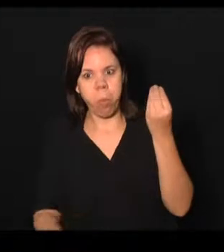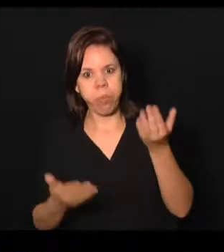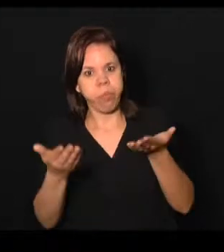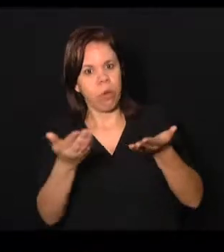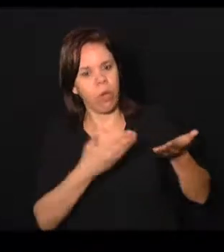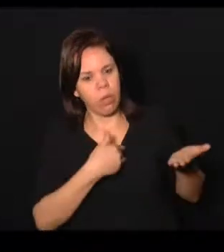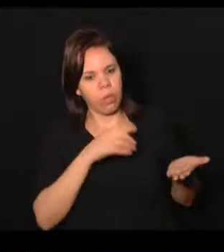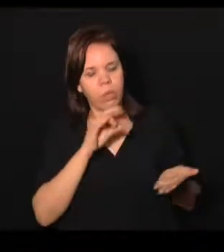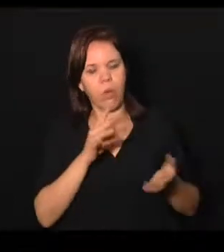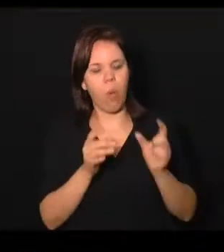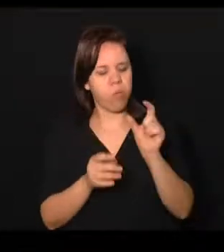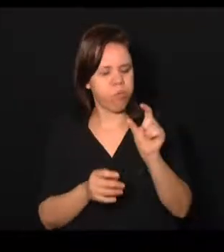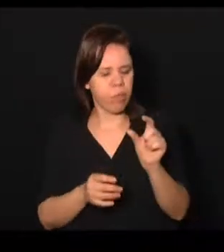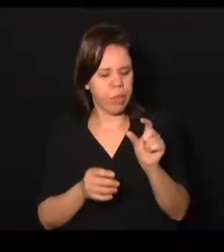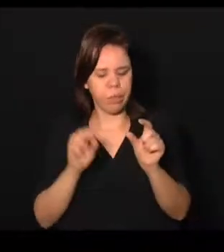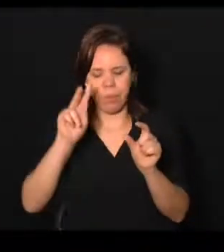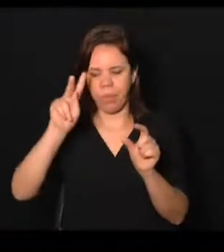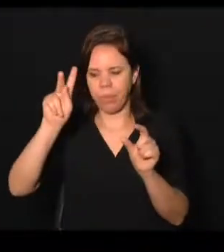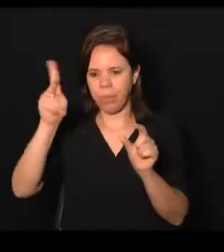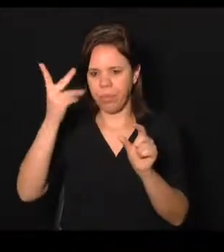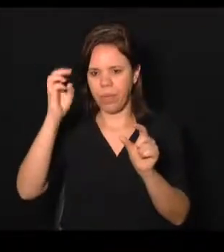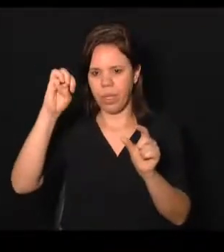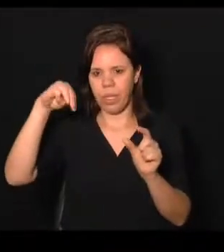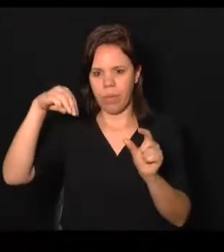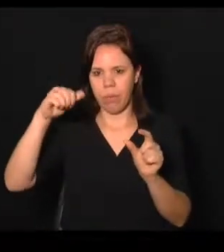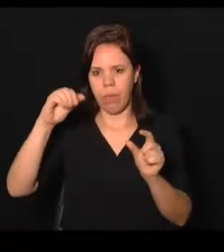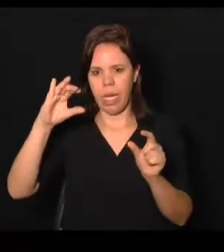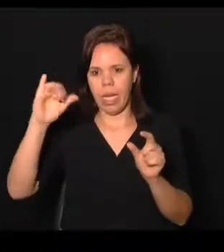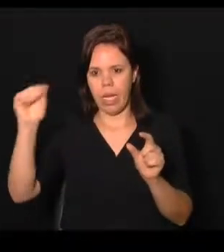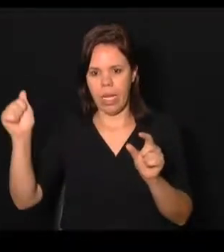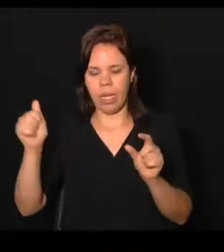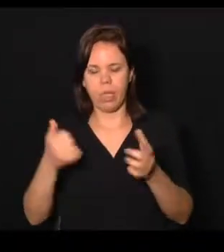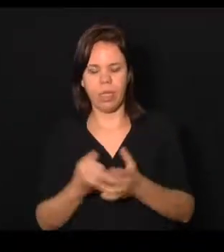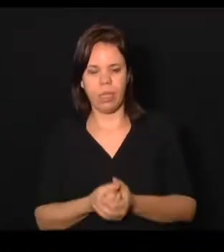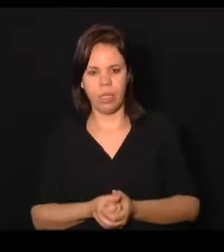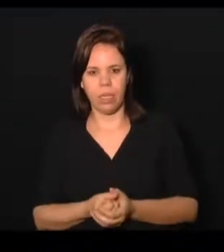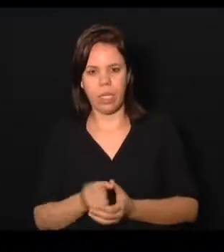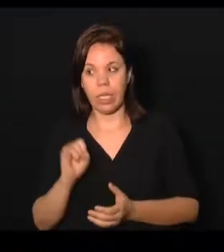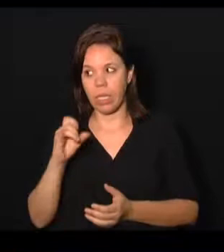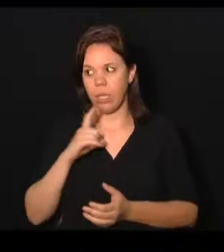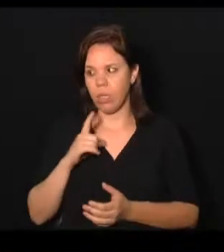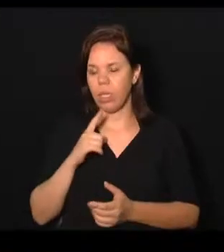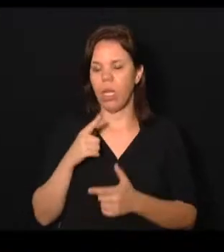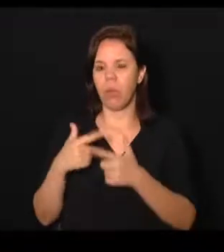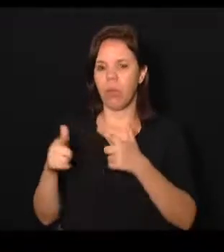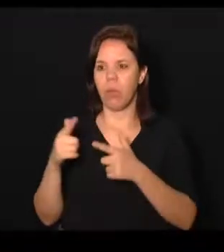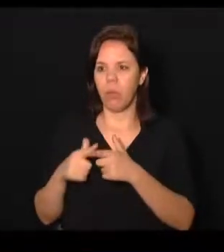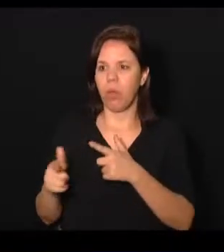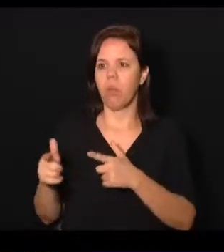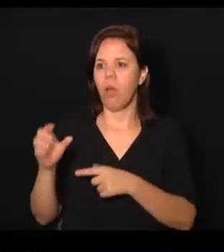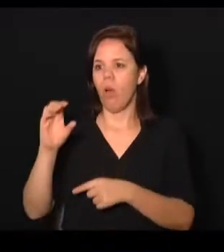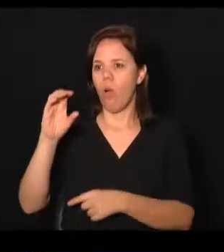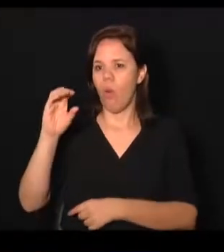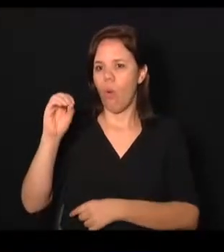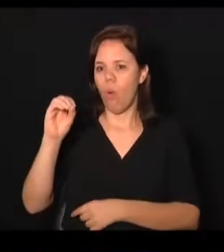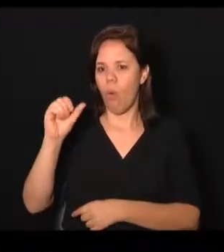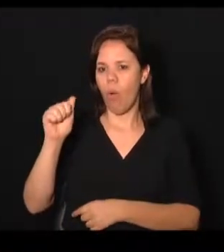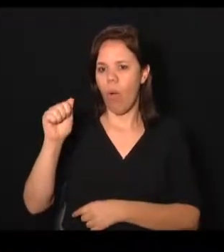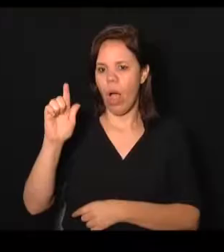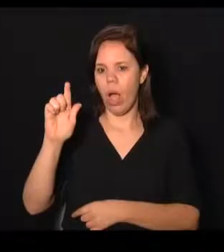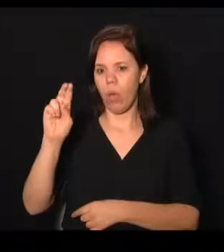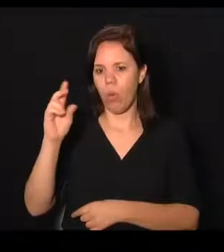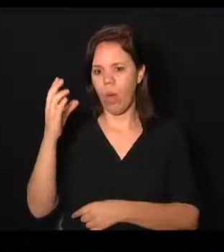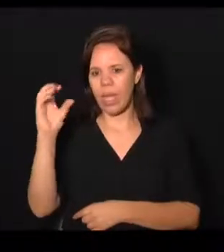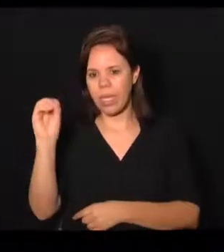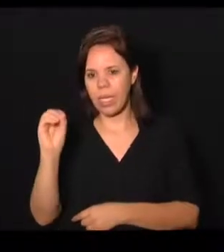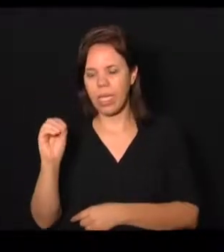que é uma fração desse sangue que foi doado. Se eu tenho um problema de coagulação, eu posso receber plaqueta ou plasma, que são outras